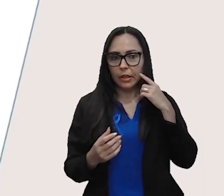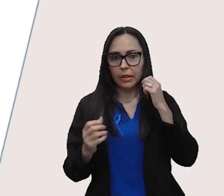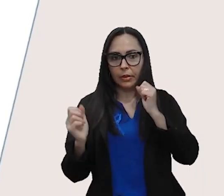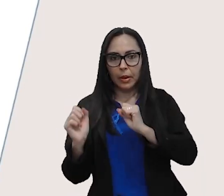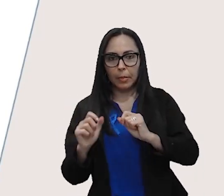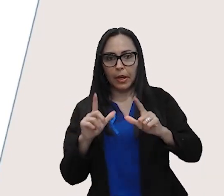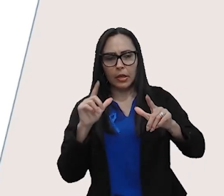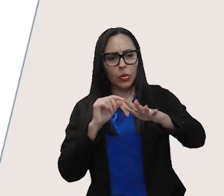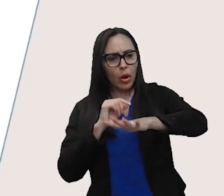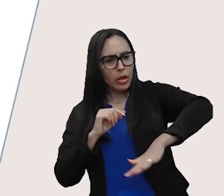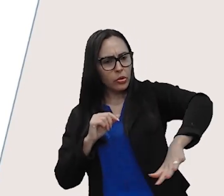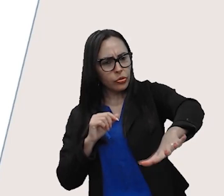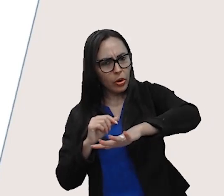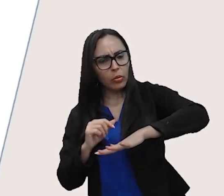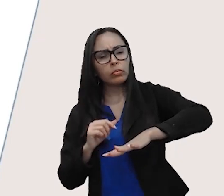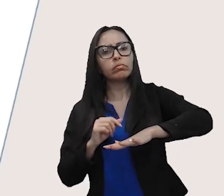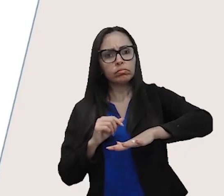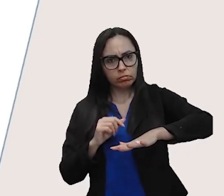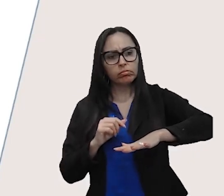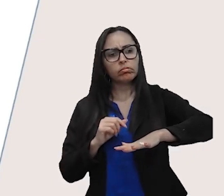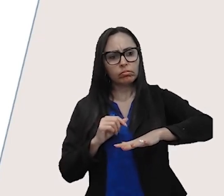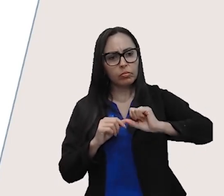uma região, olha, uma